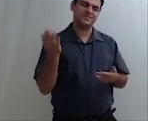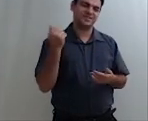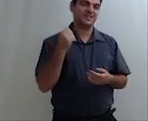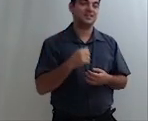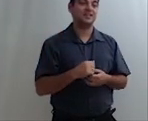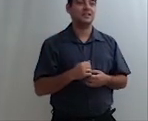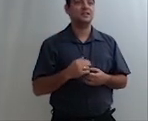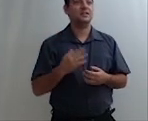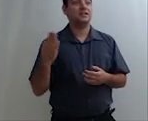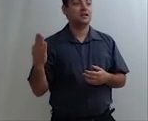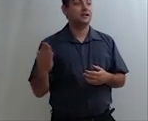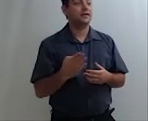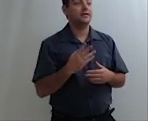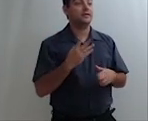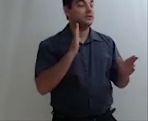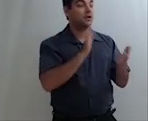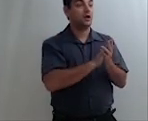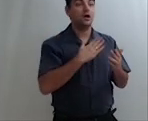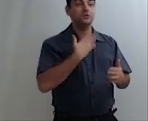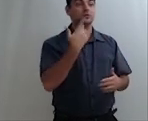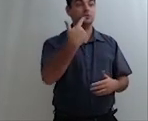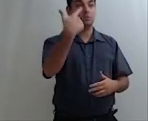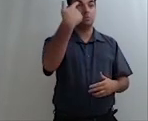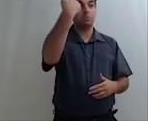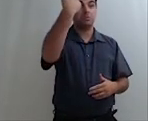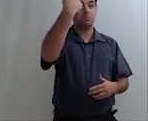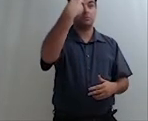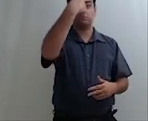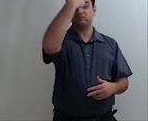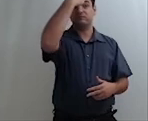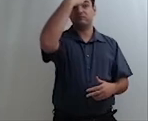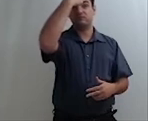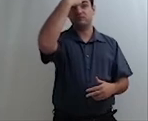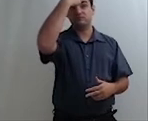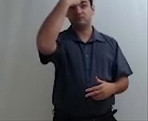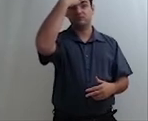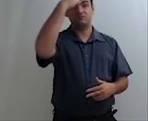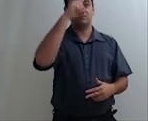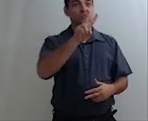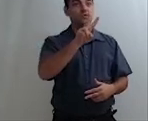ti nae se foi o lo